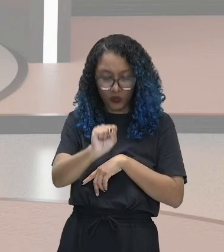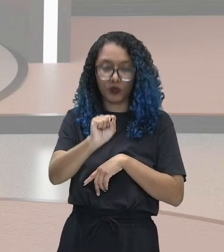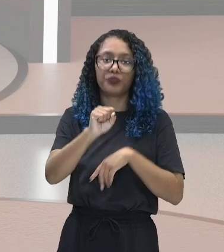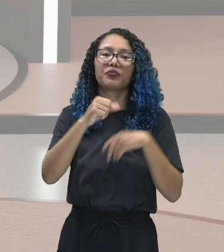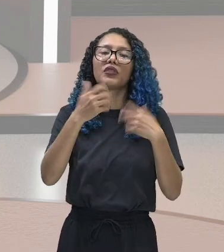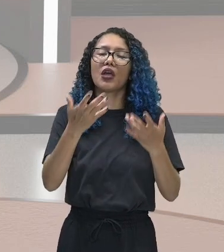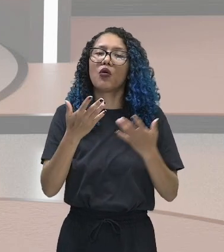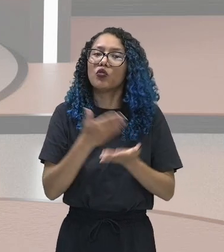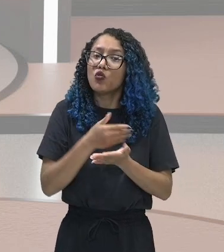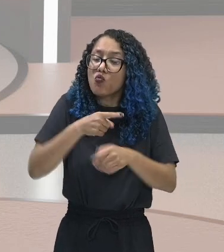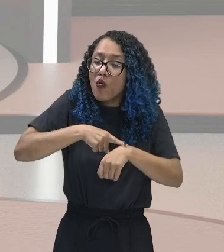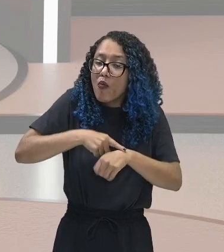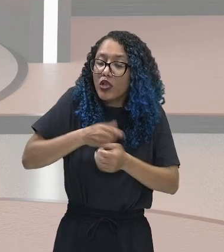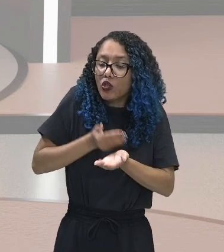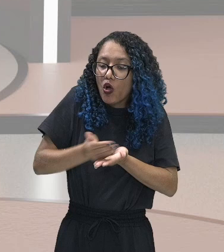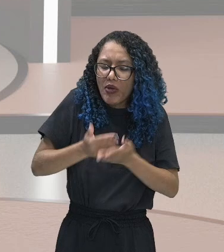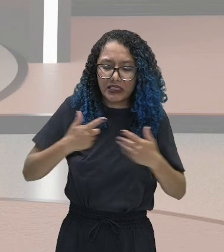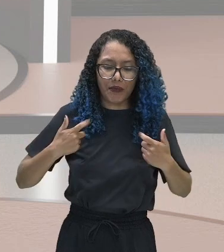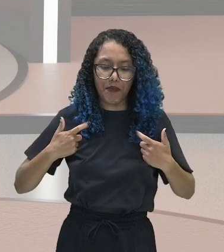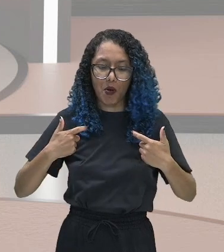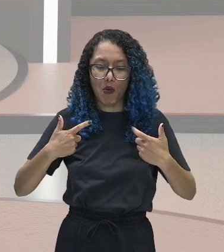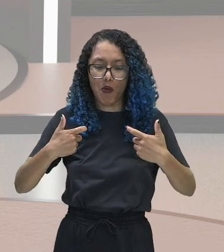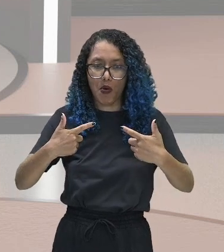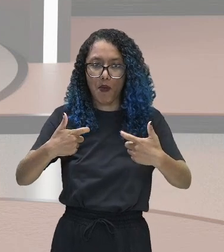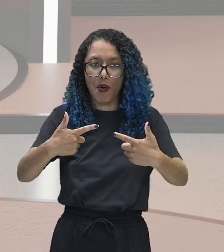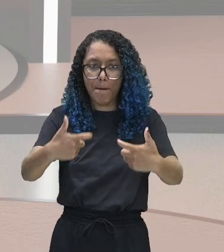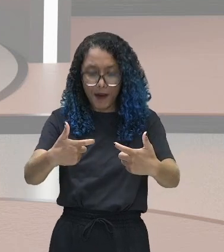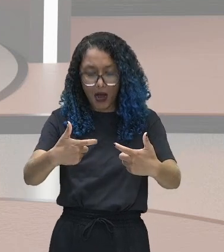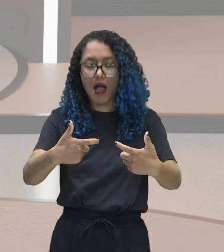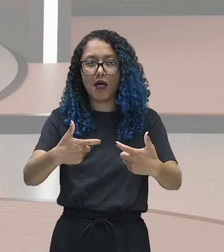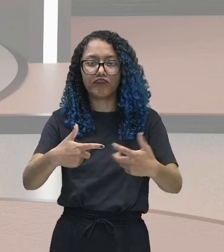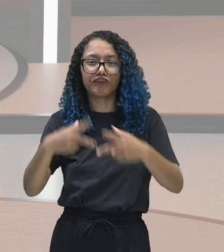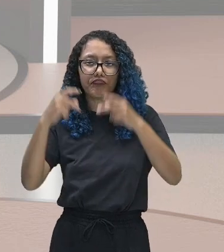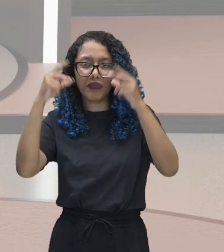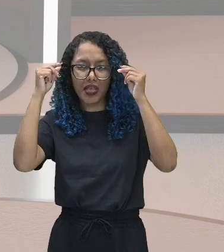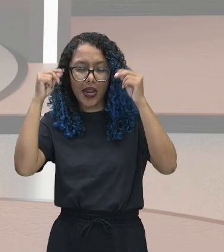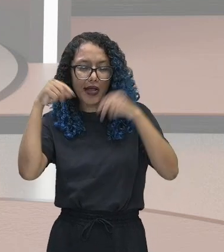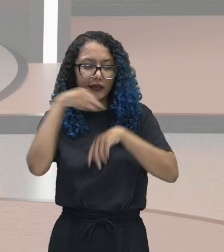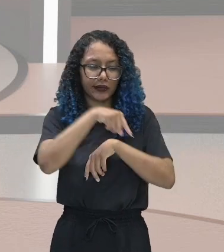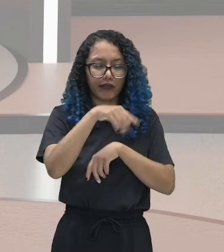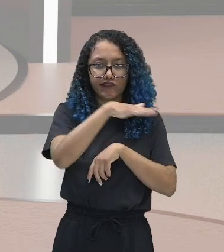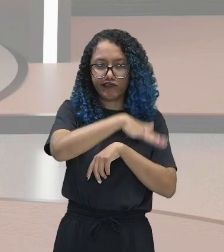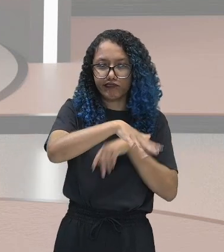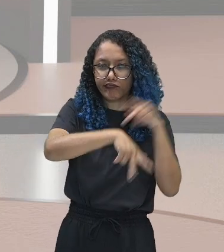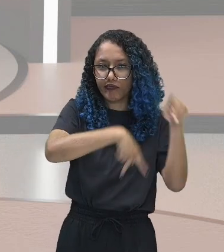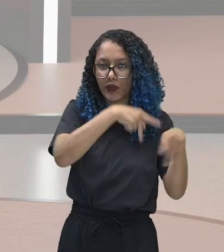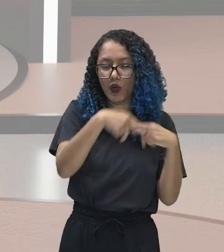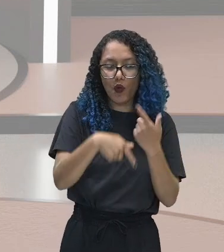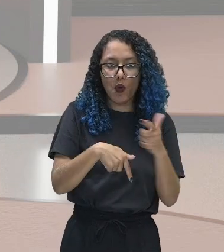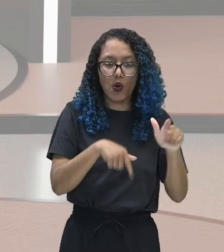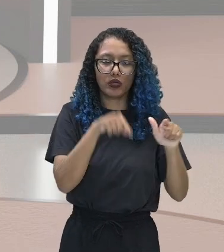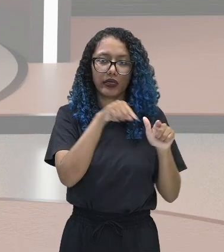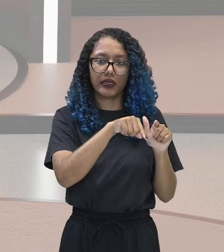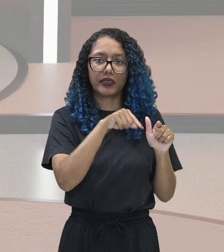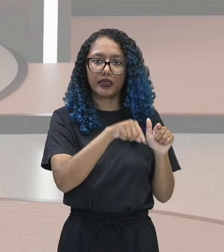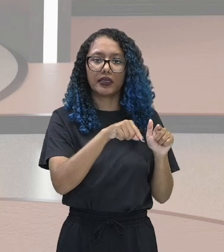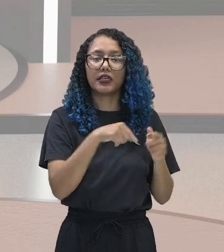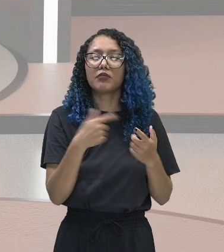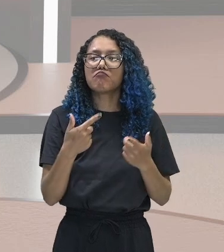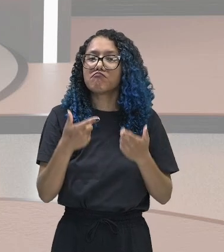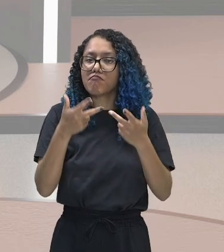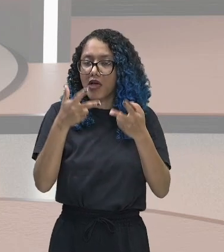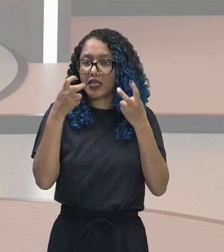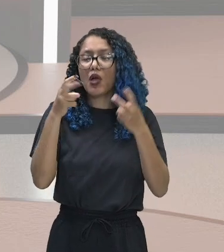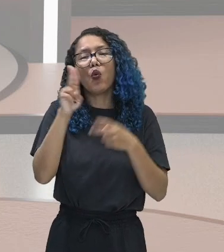armado entre as cidades gregas e esse mundo persa, nós vamos ver então ali que os gregos chamam